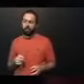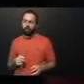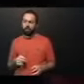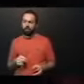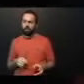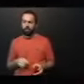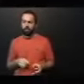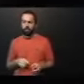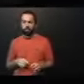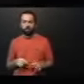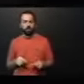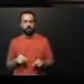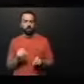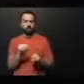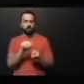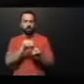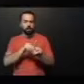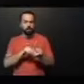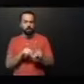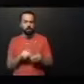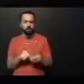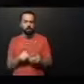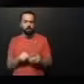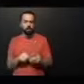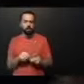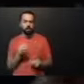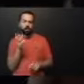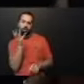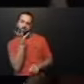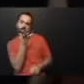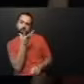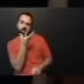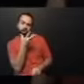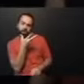A professora perguntou ao menino, qual o mês mais